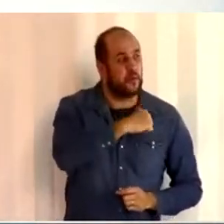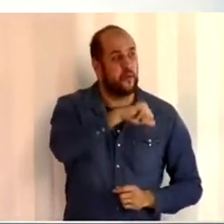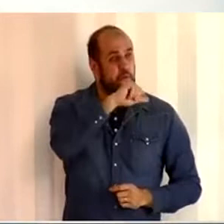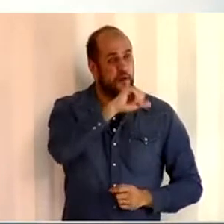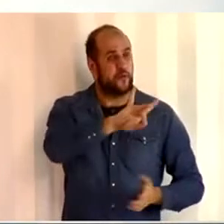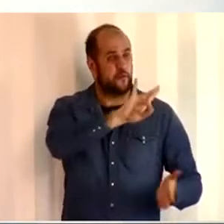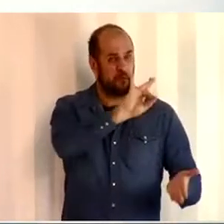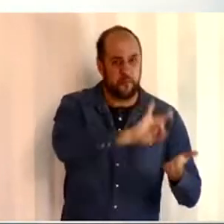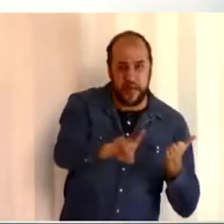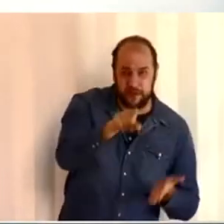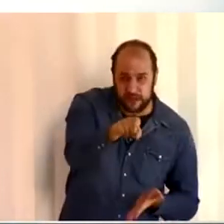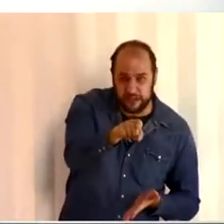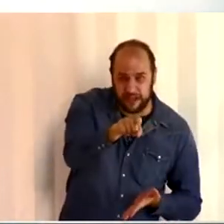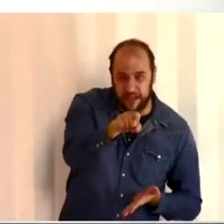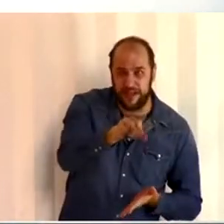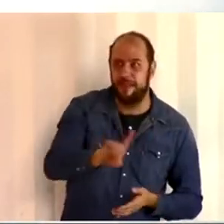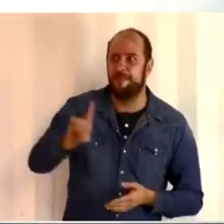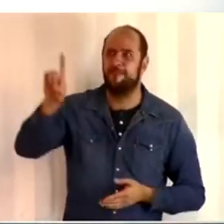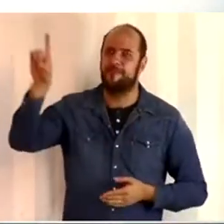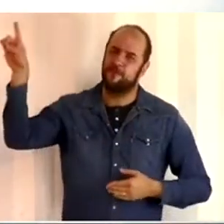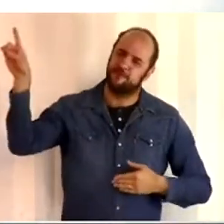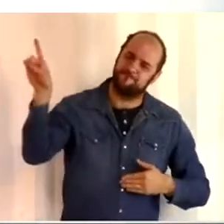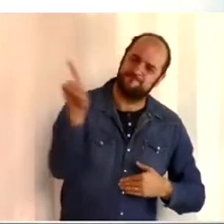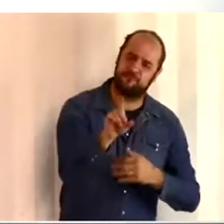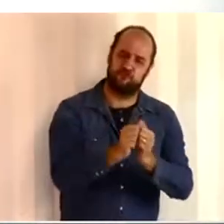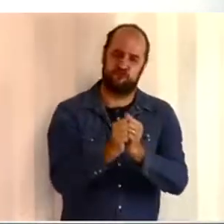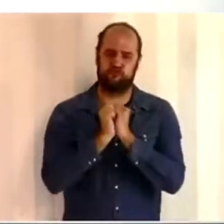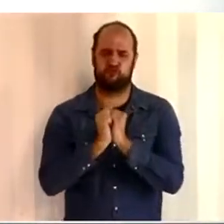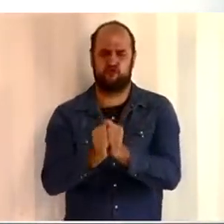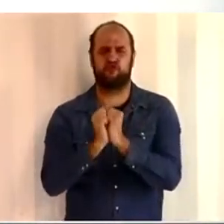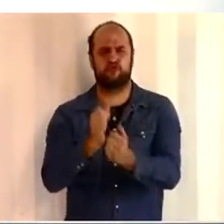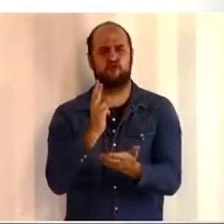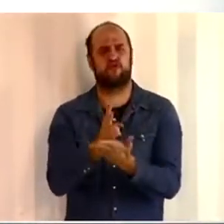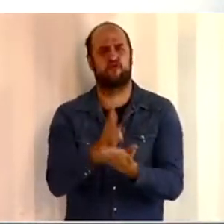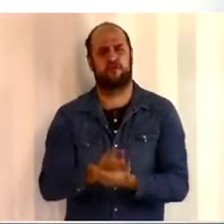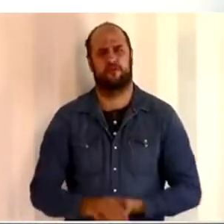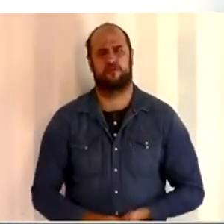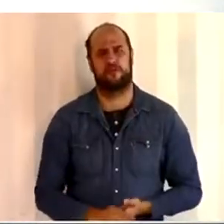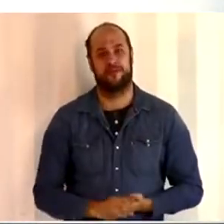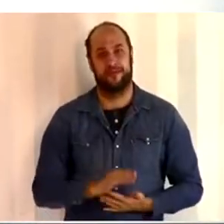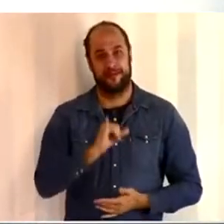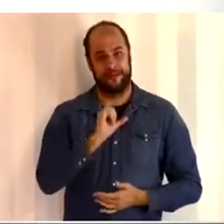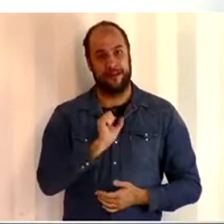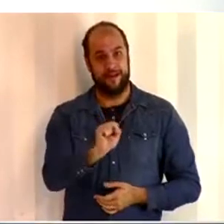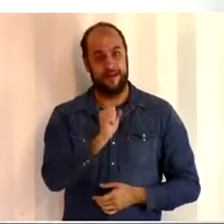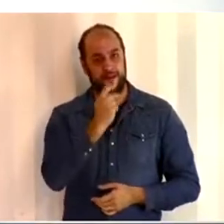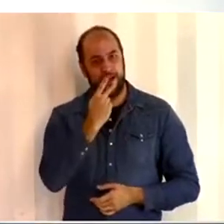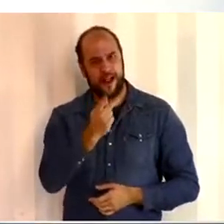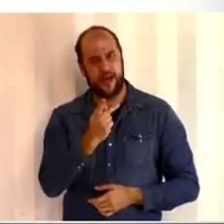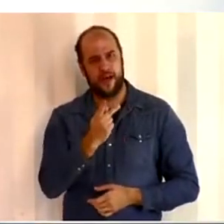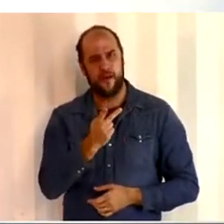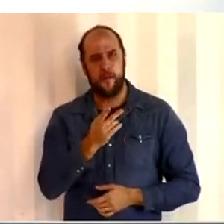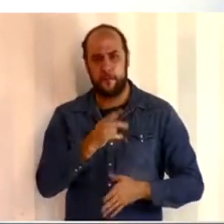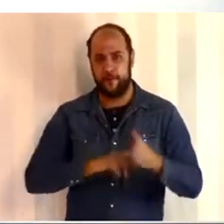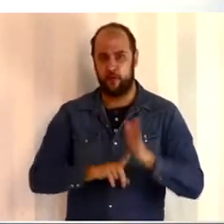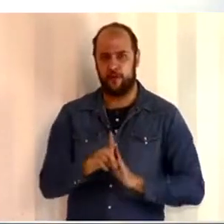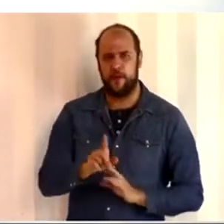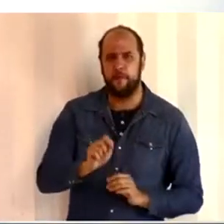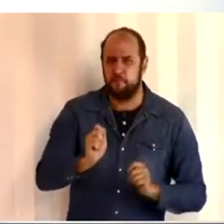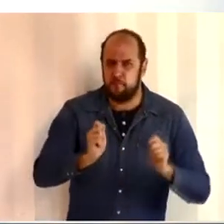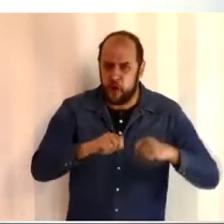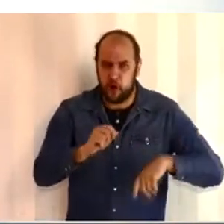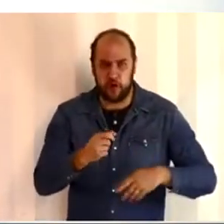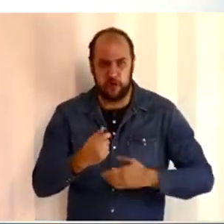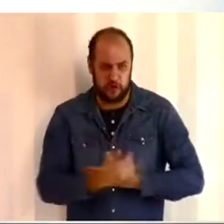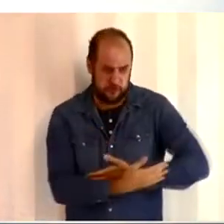te abandone, eu jamais te abandonarei. O profeta Isaías fala de uma mãe. Pode, porventura, uma mãe que